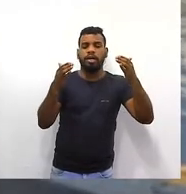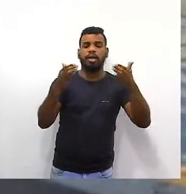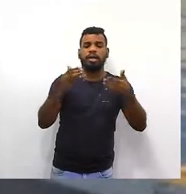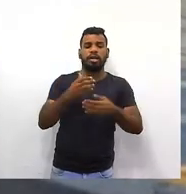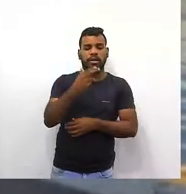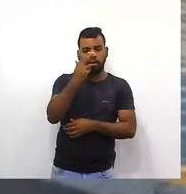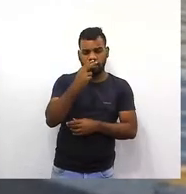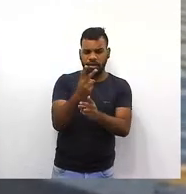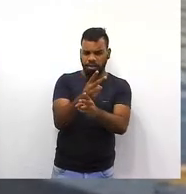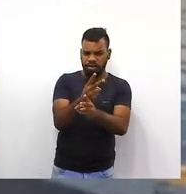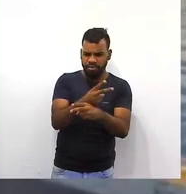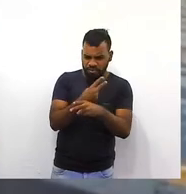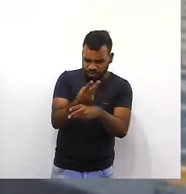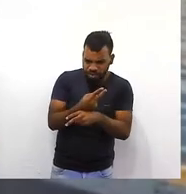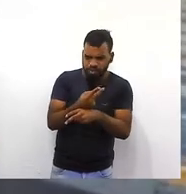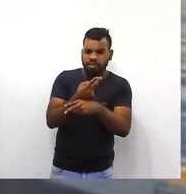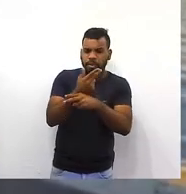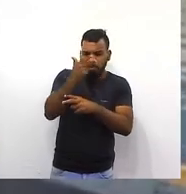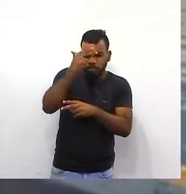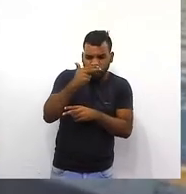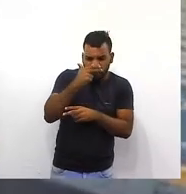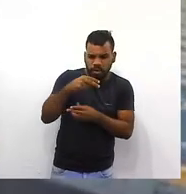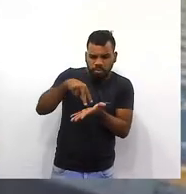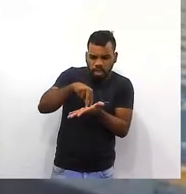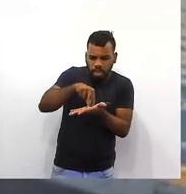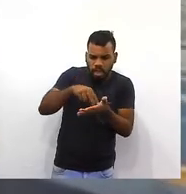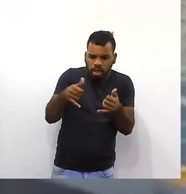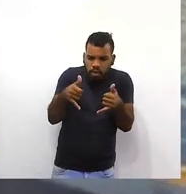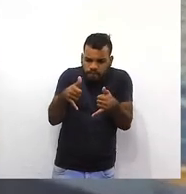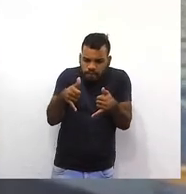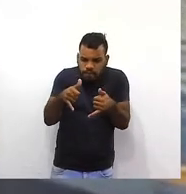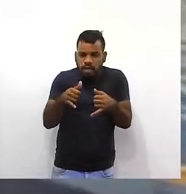mesmo ventre crescido sobre as mesmas pernas finas,